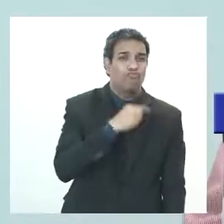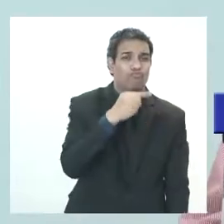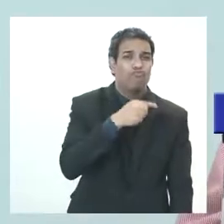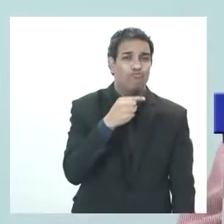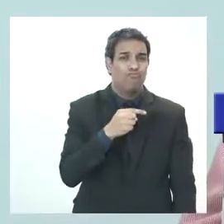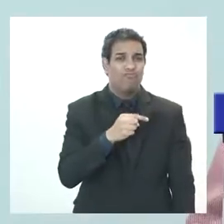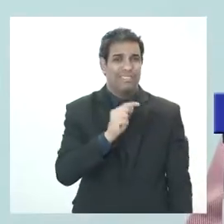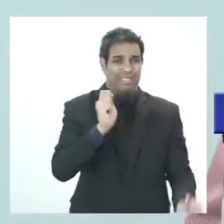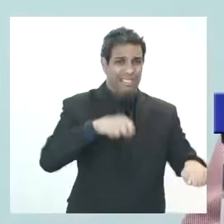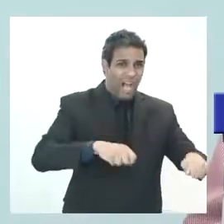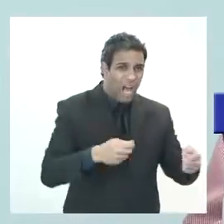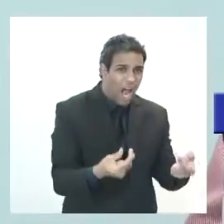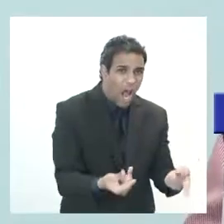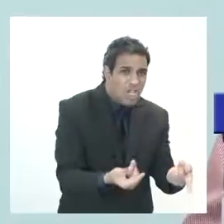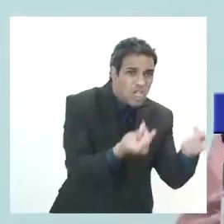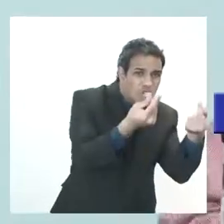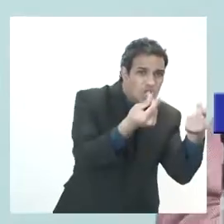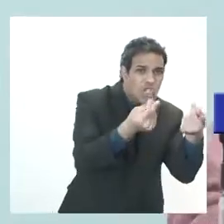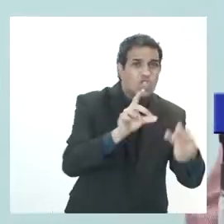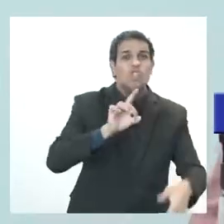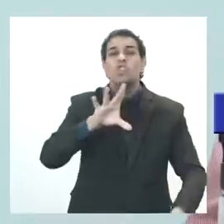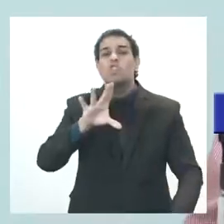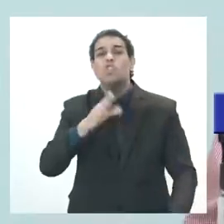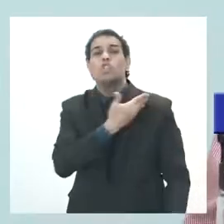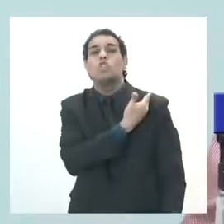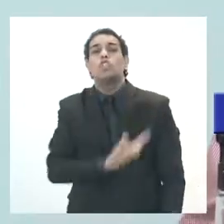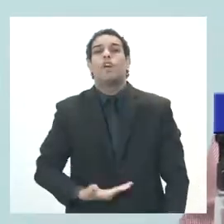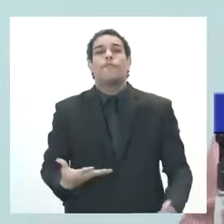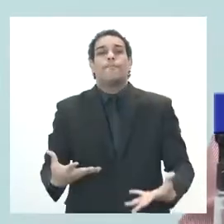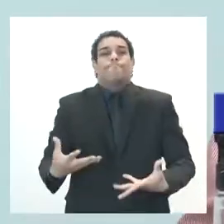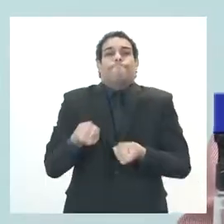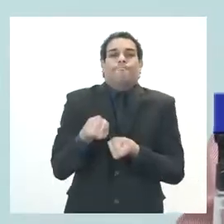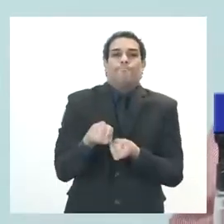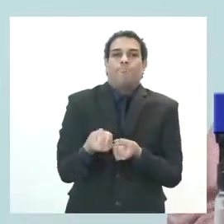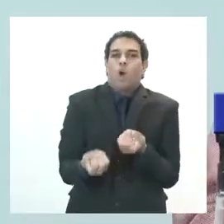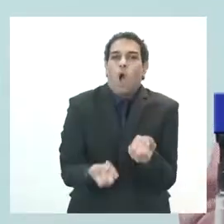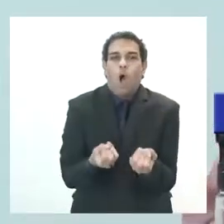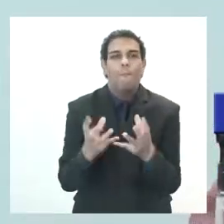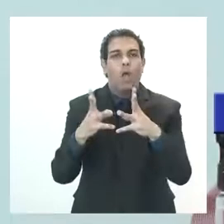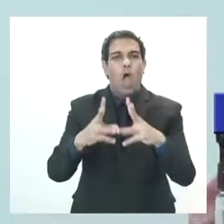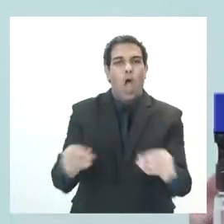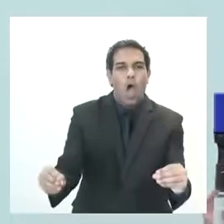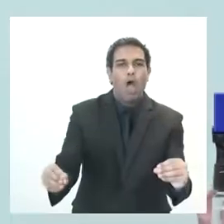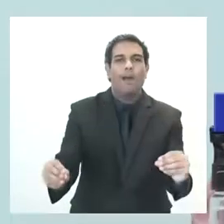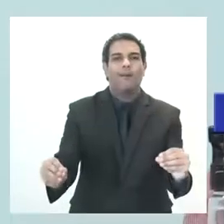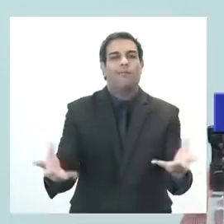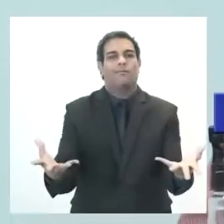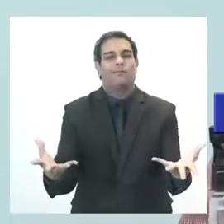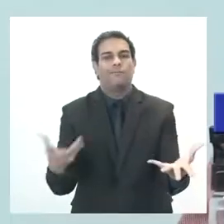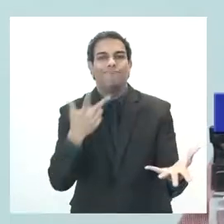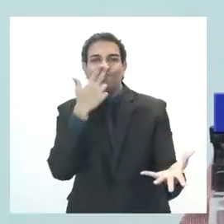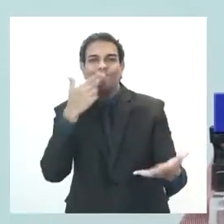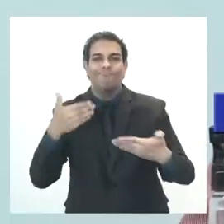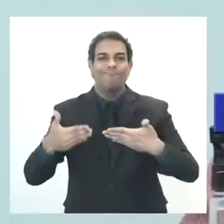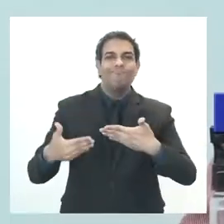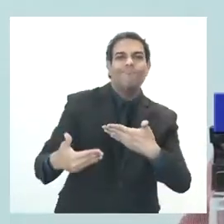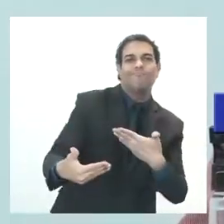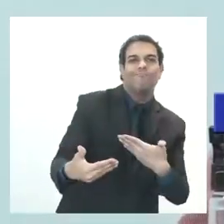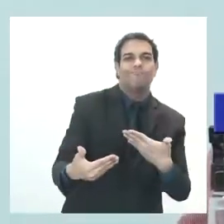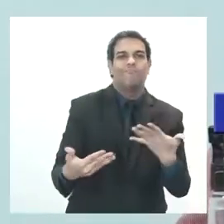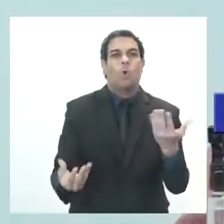aquilo só o estado vai segurar vai ficando Ou seja a gente vai criar um